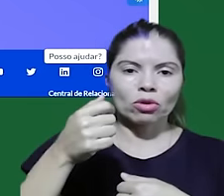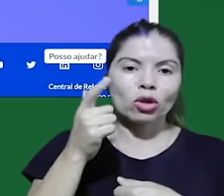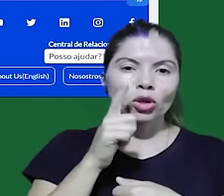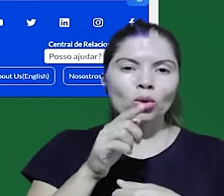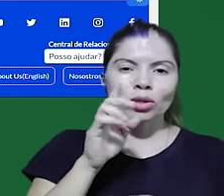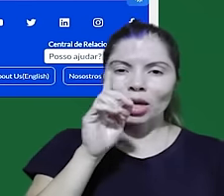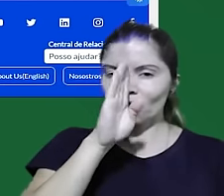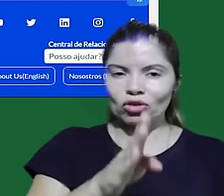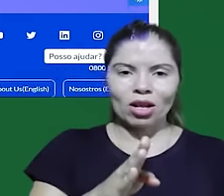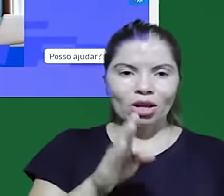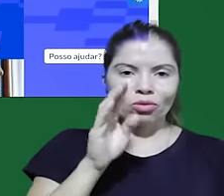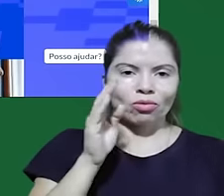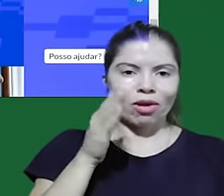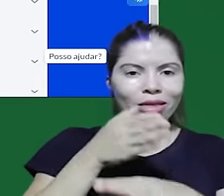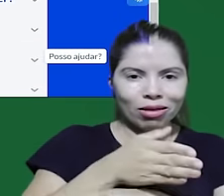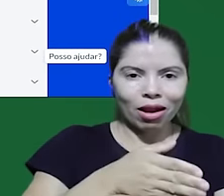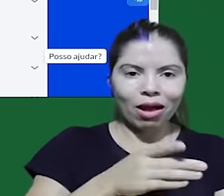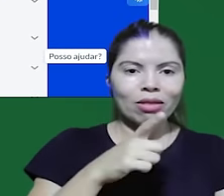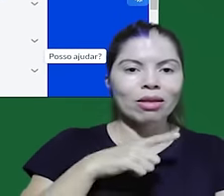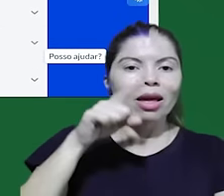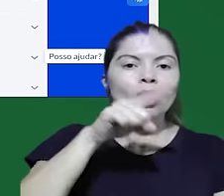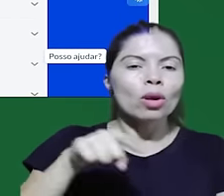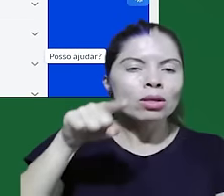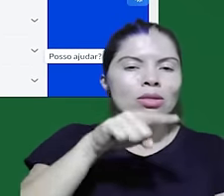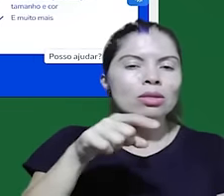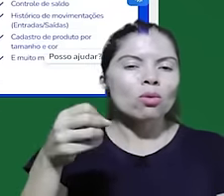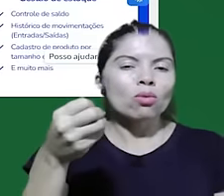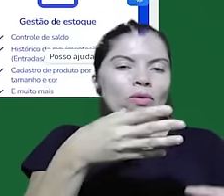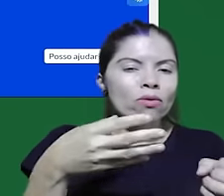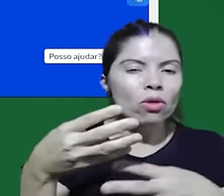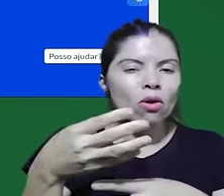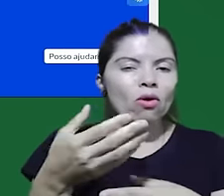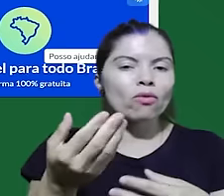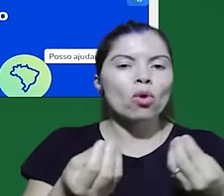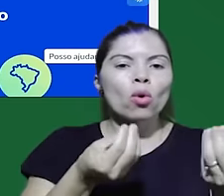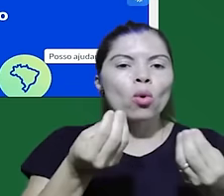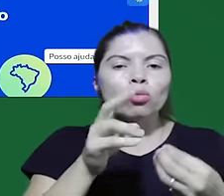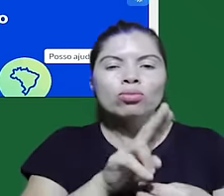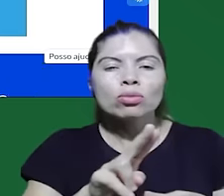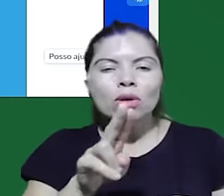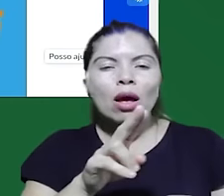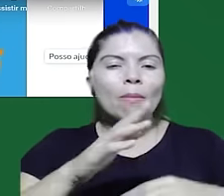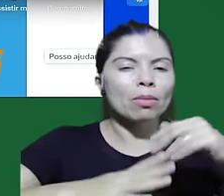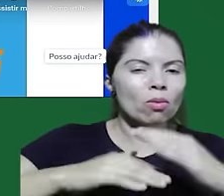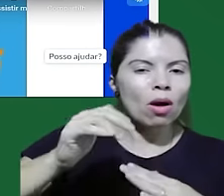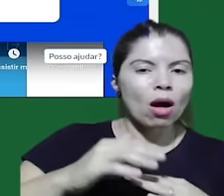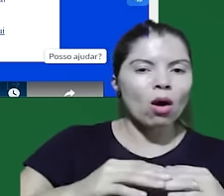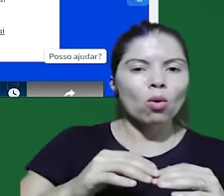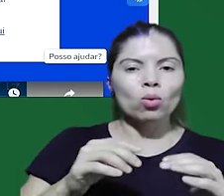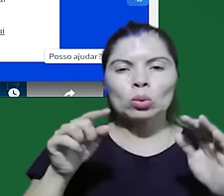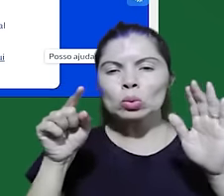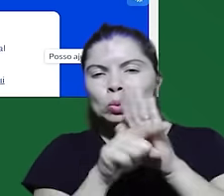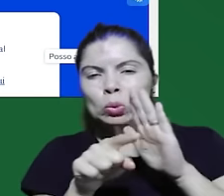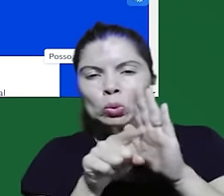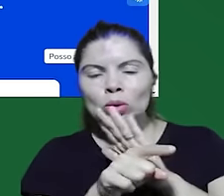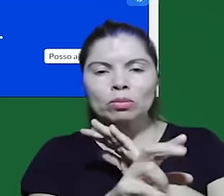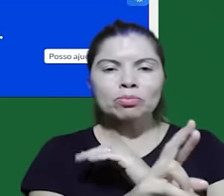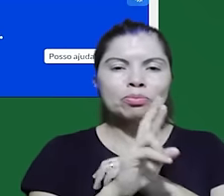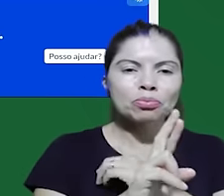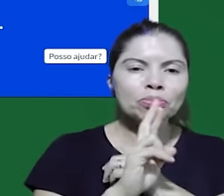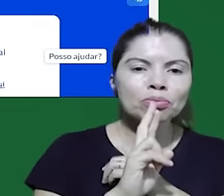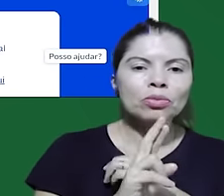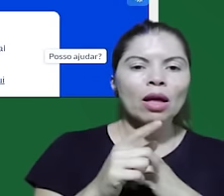as atualizações sobre o sistema inclusive manual tira dúvidas e um vídeo